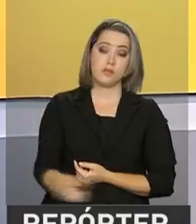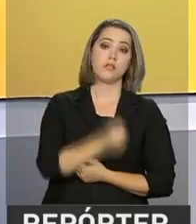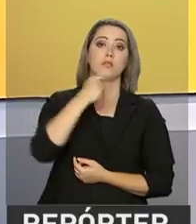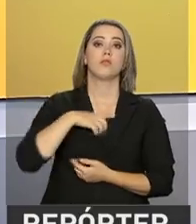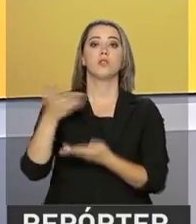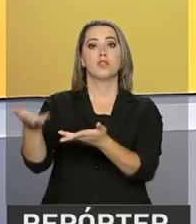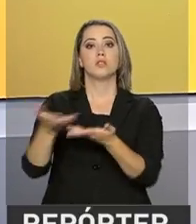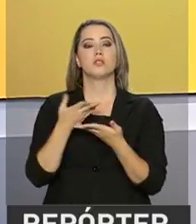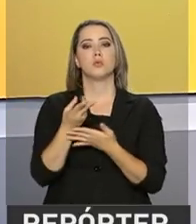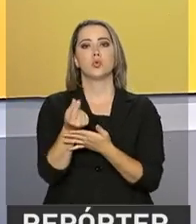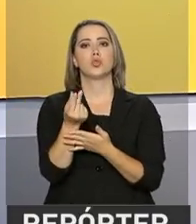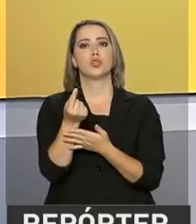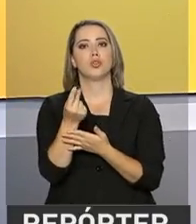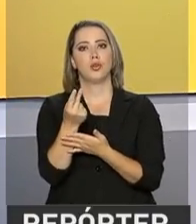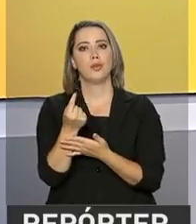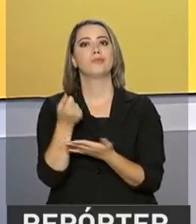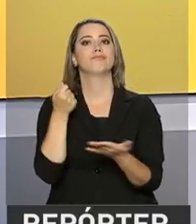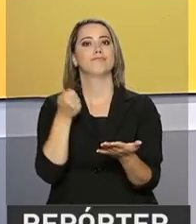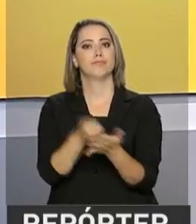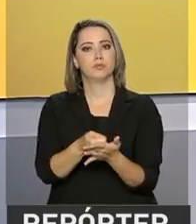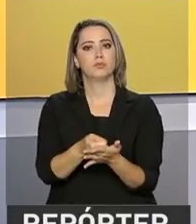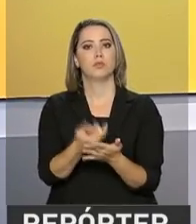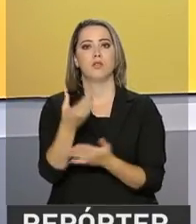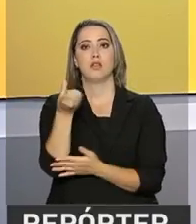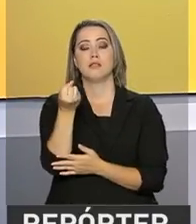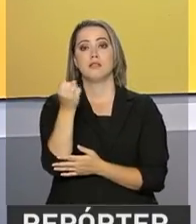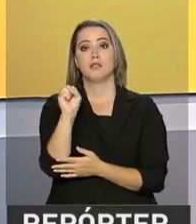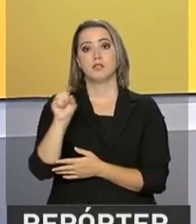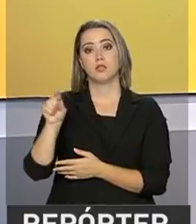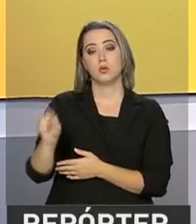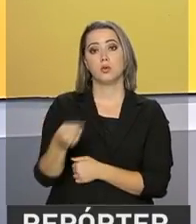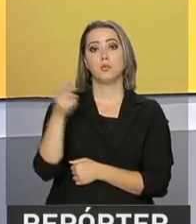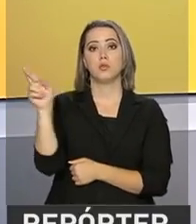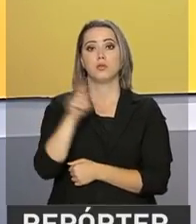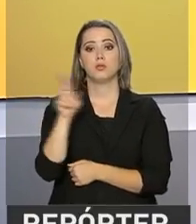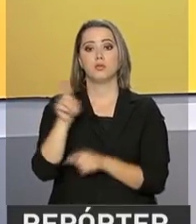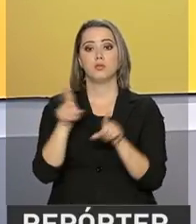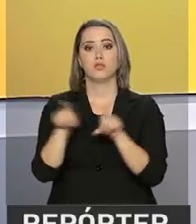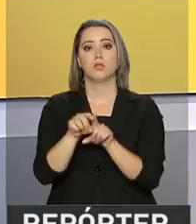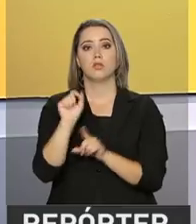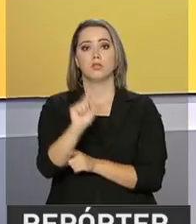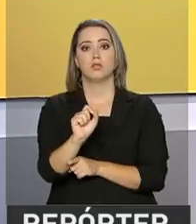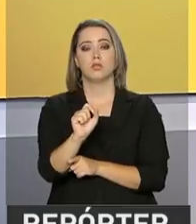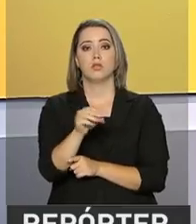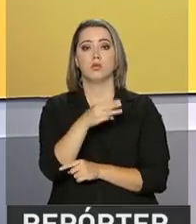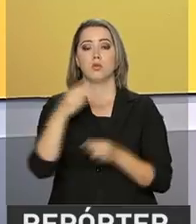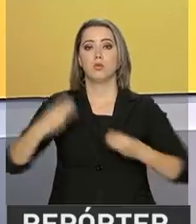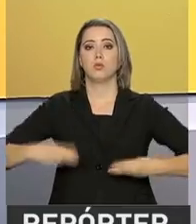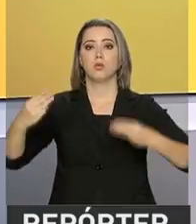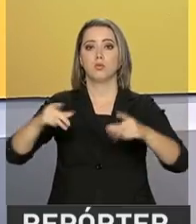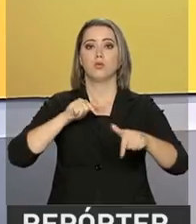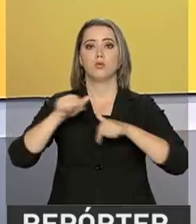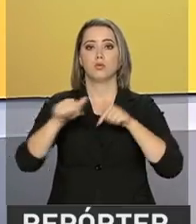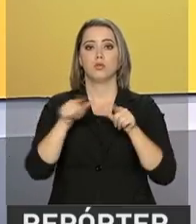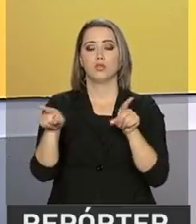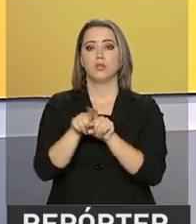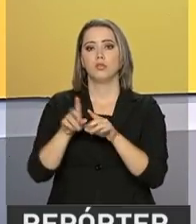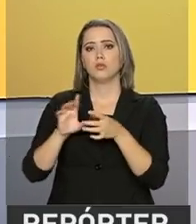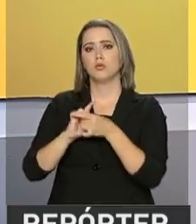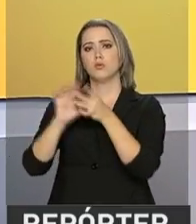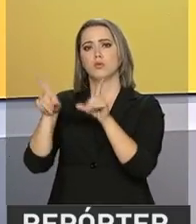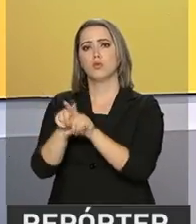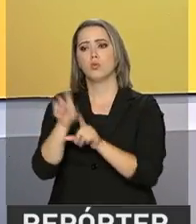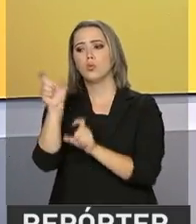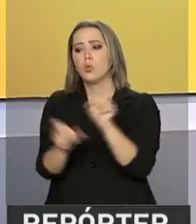as verbas rescisórias no total de 68 mil reais o ministério do trabalho também vai liberar para